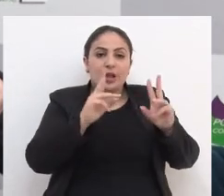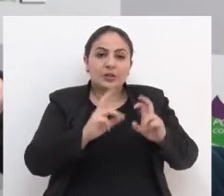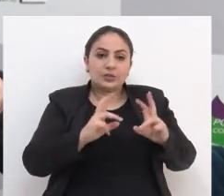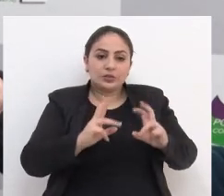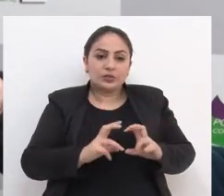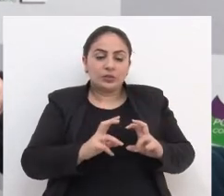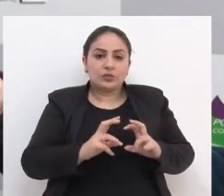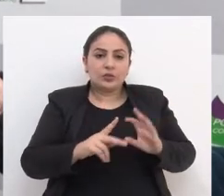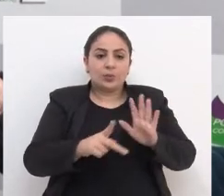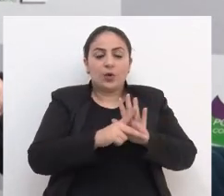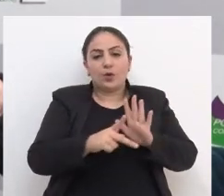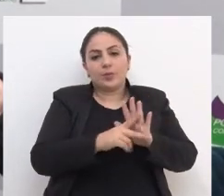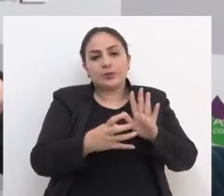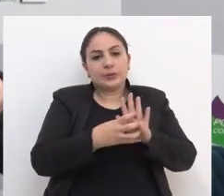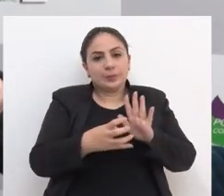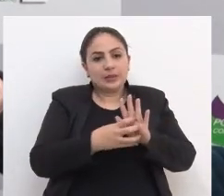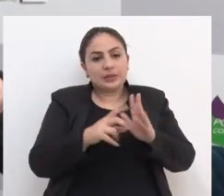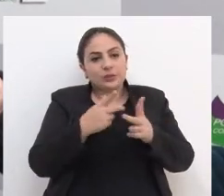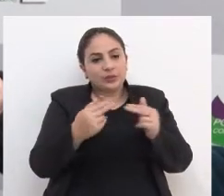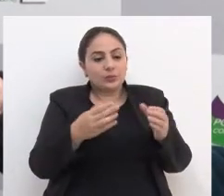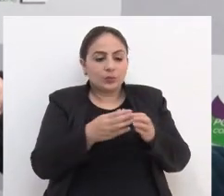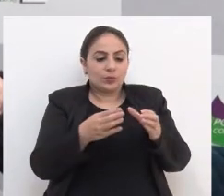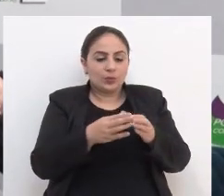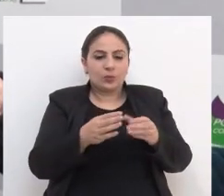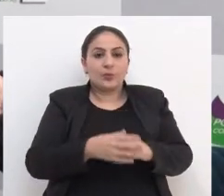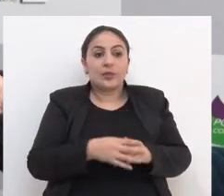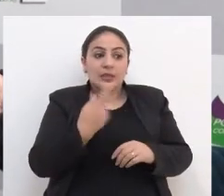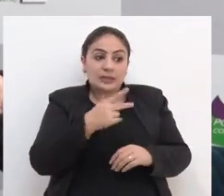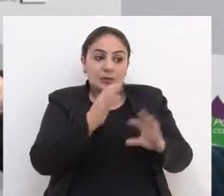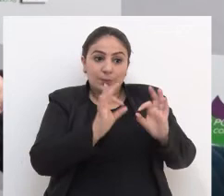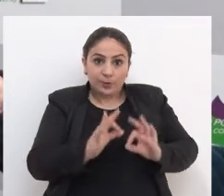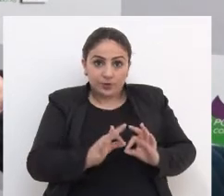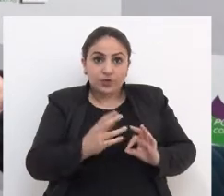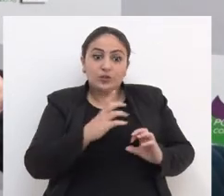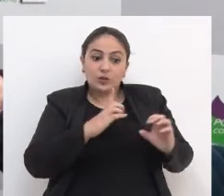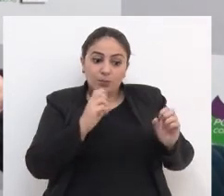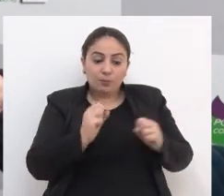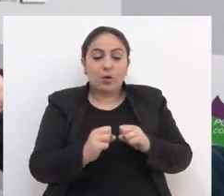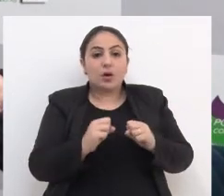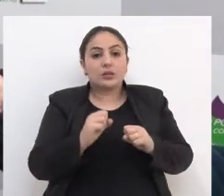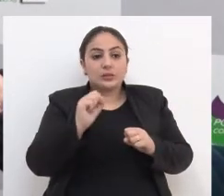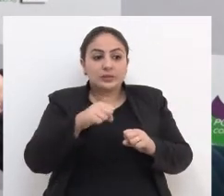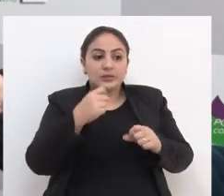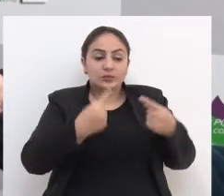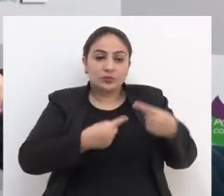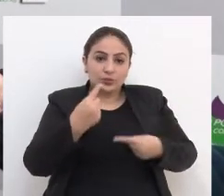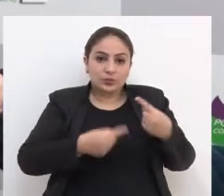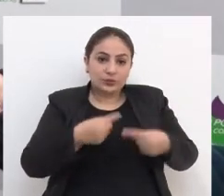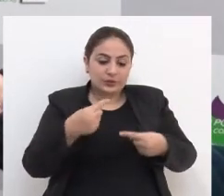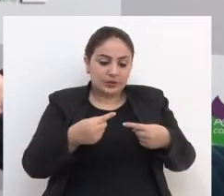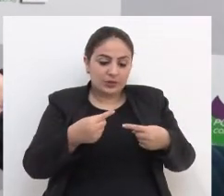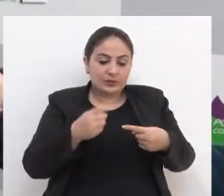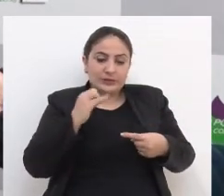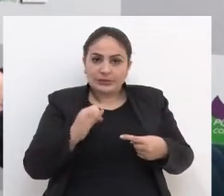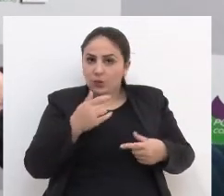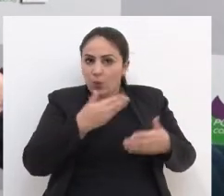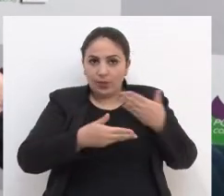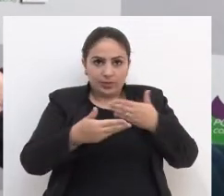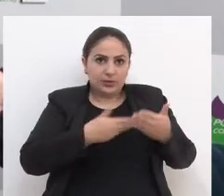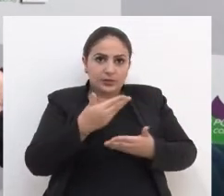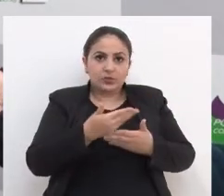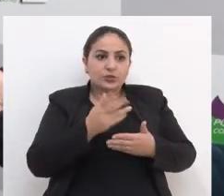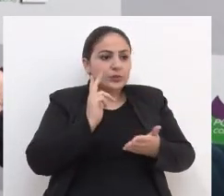questão de padrão de algumas categorias. Esse é um projeto que pode sim causar uma discussão aqui no Legislativo, porque quem não é contemplado